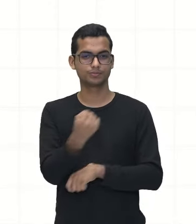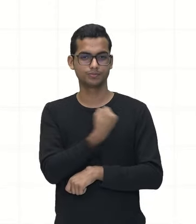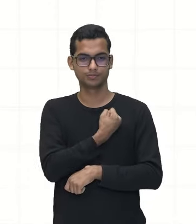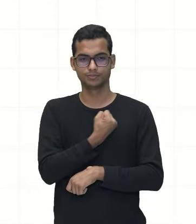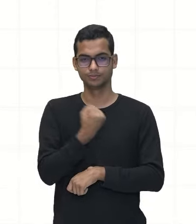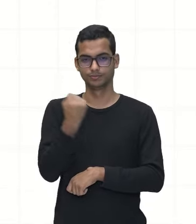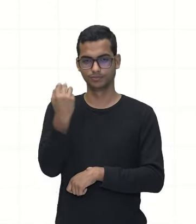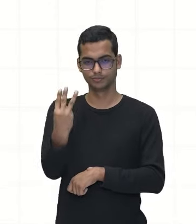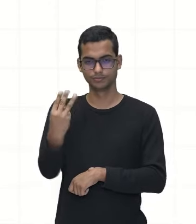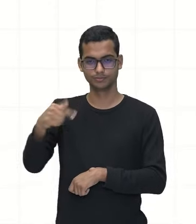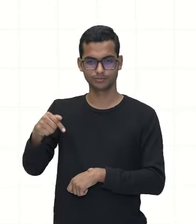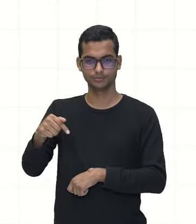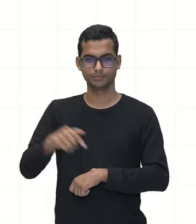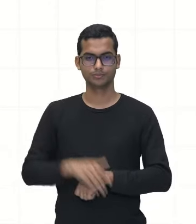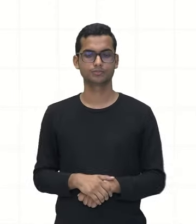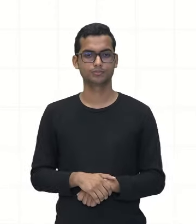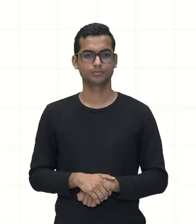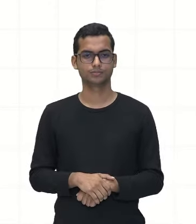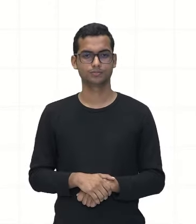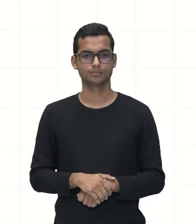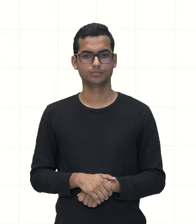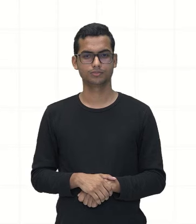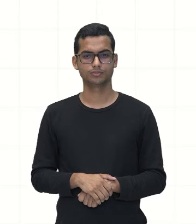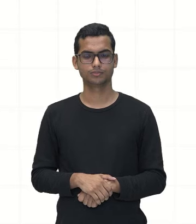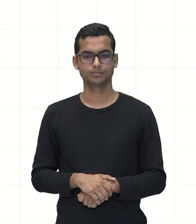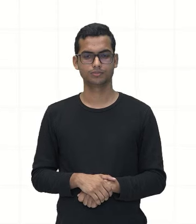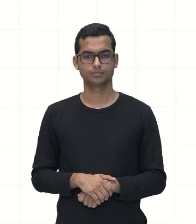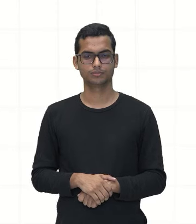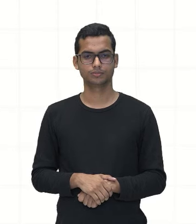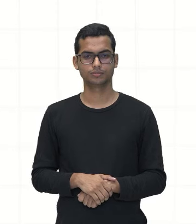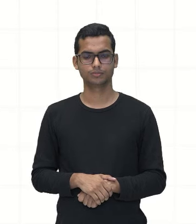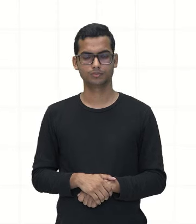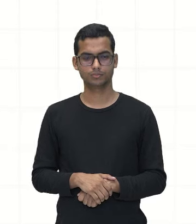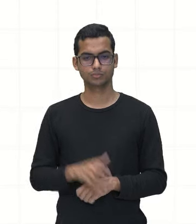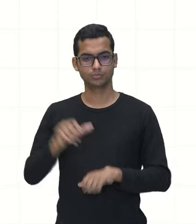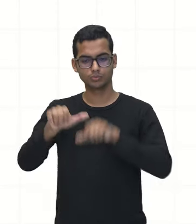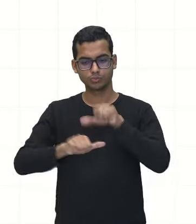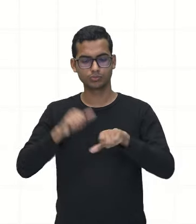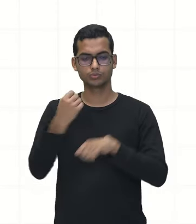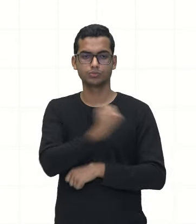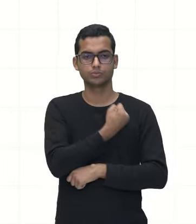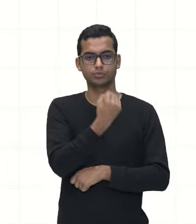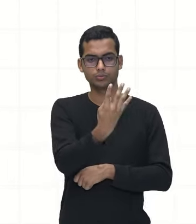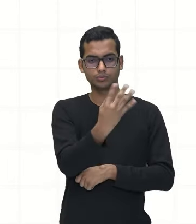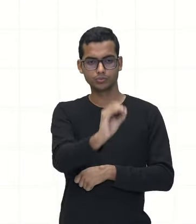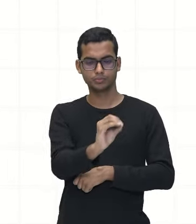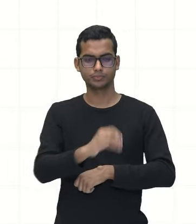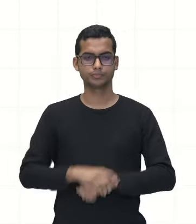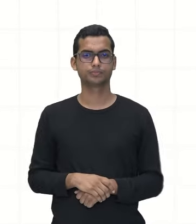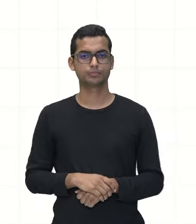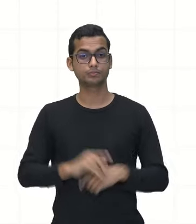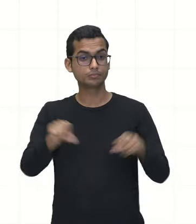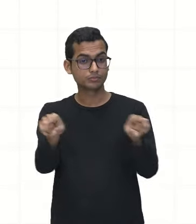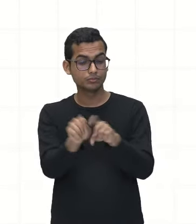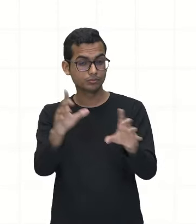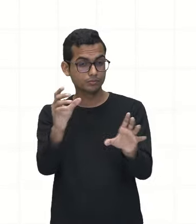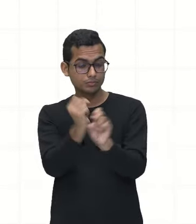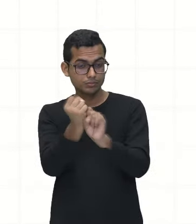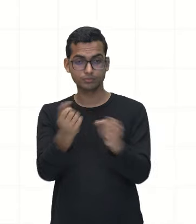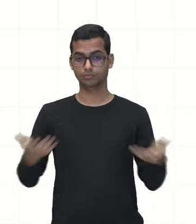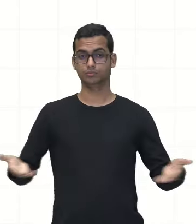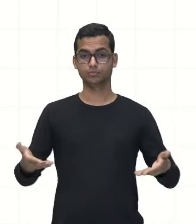37, nós vamos arredondar para 40. Tudo bem? E aí, nós vamos fazer a conta, ó. Vamos fazer,